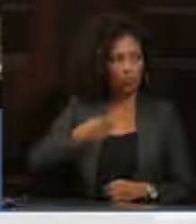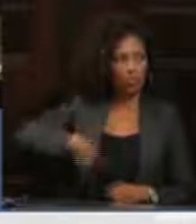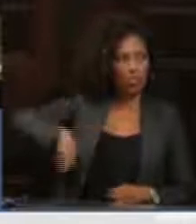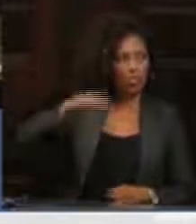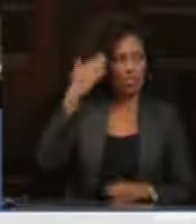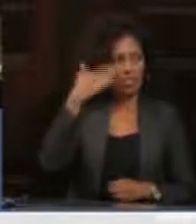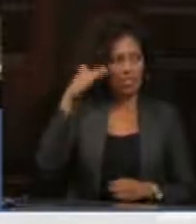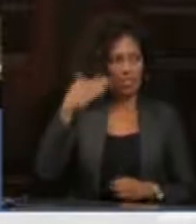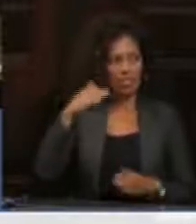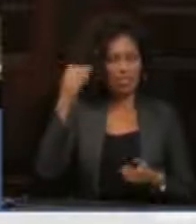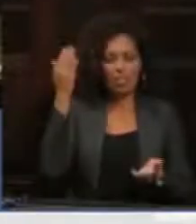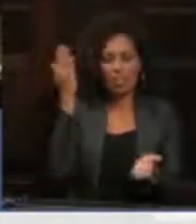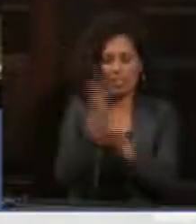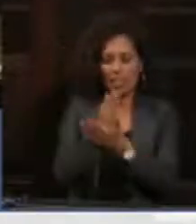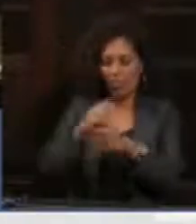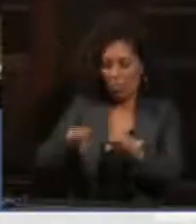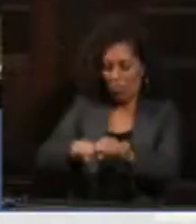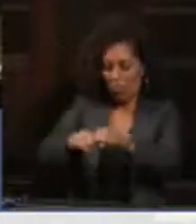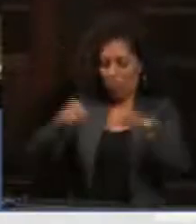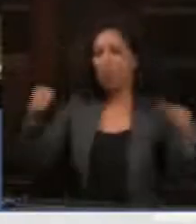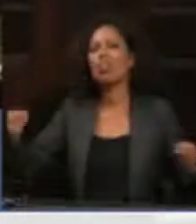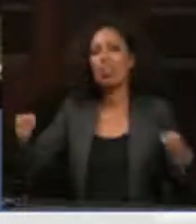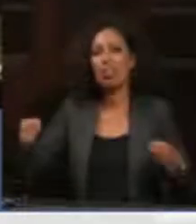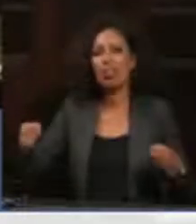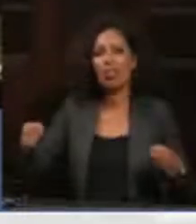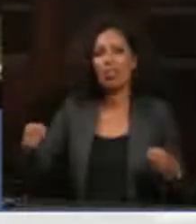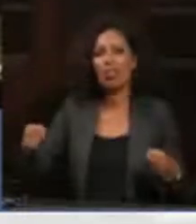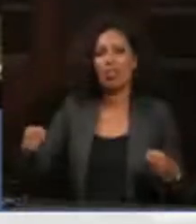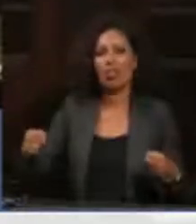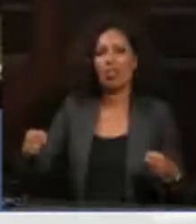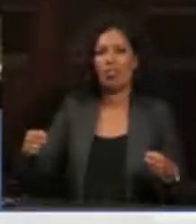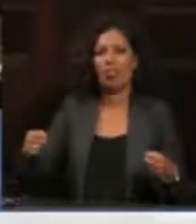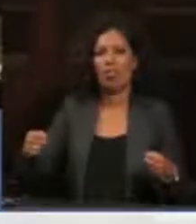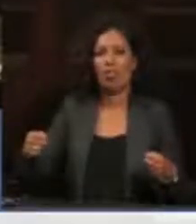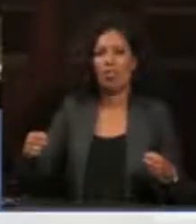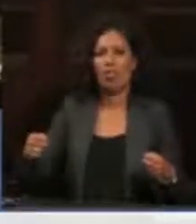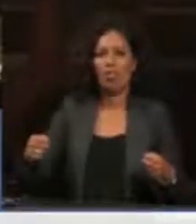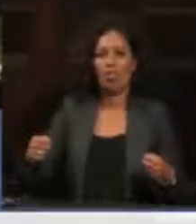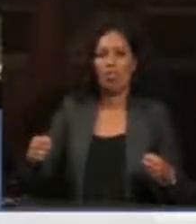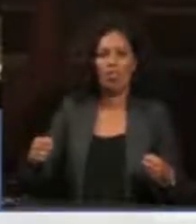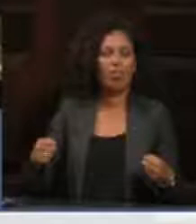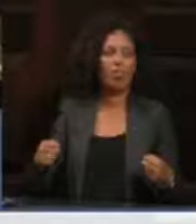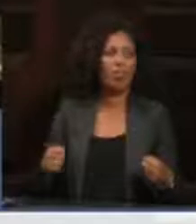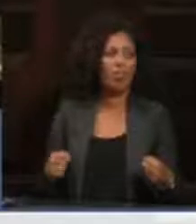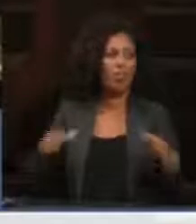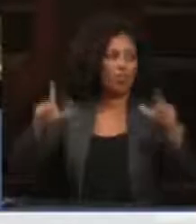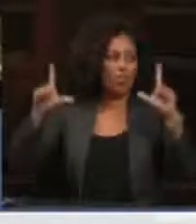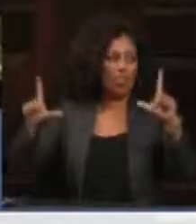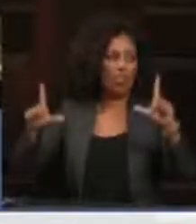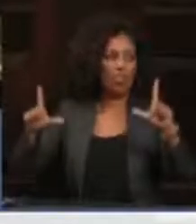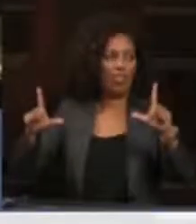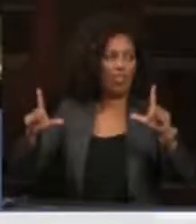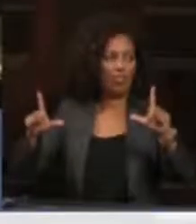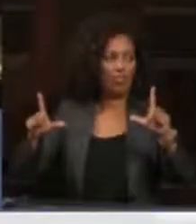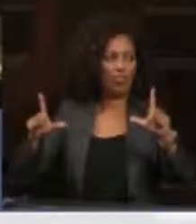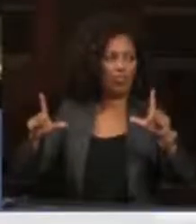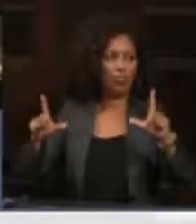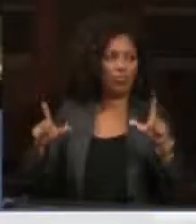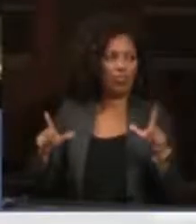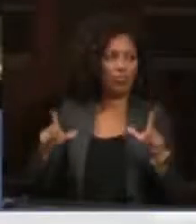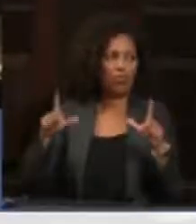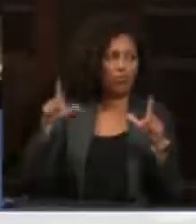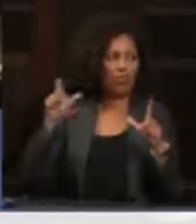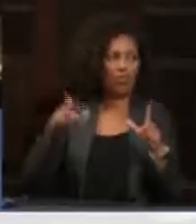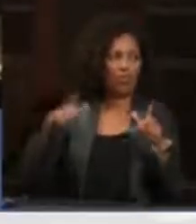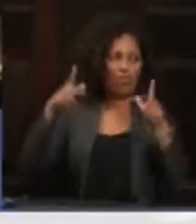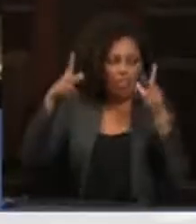quebrar uma placa, mesmo que seja uma sinalização, você sempre tentando explicar, é como